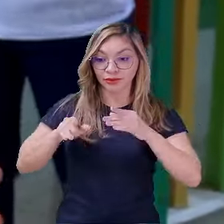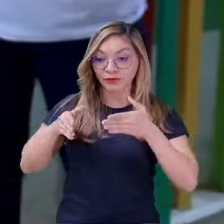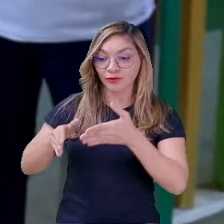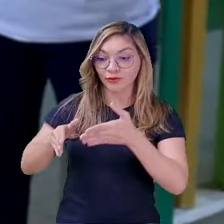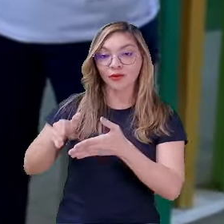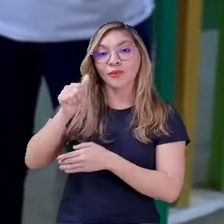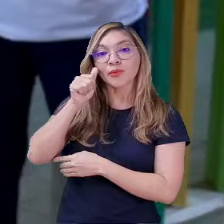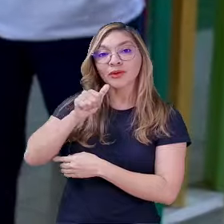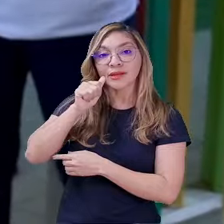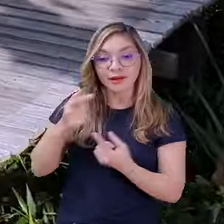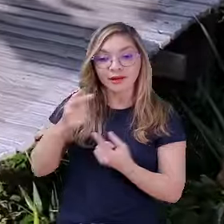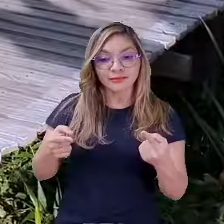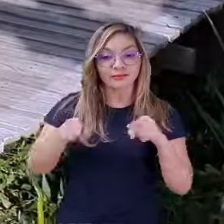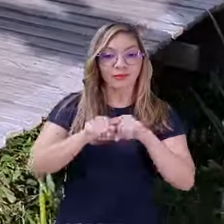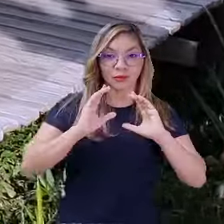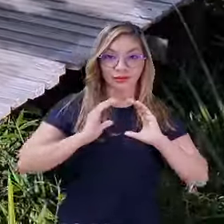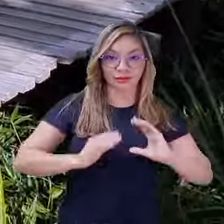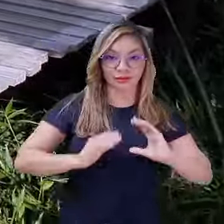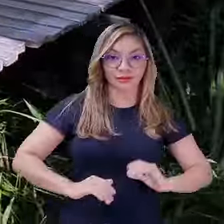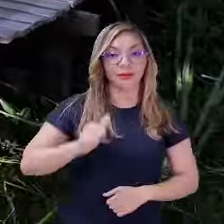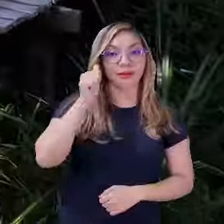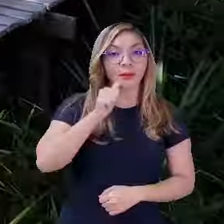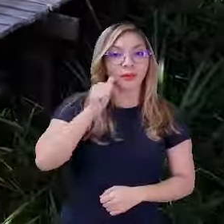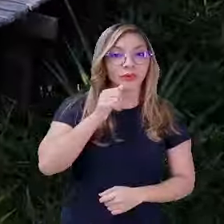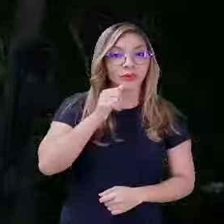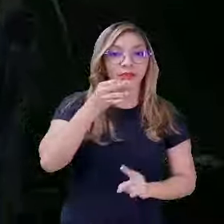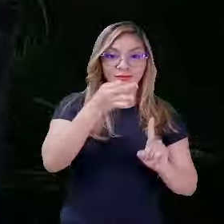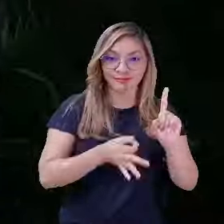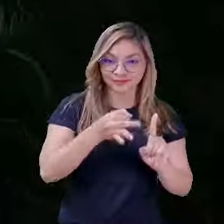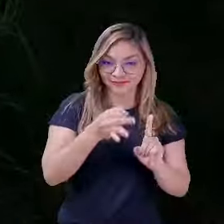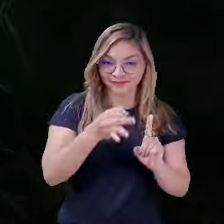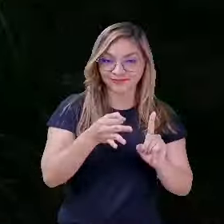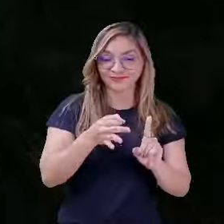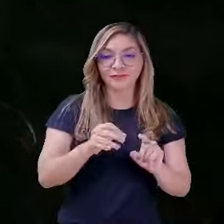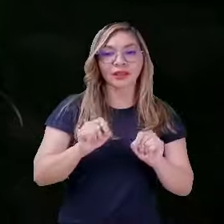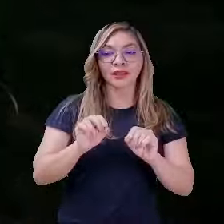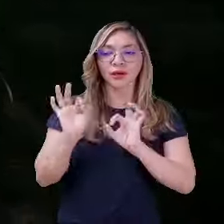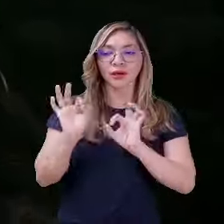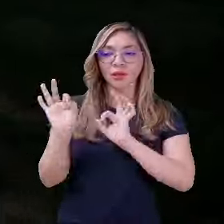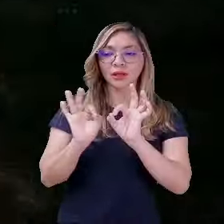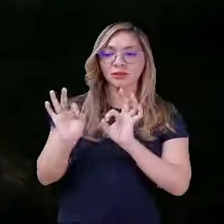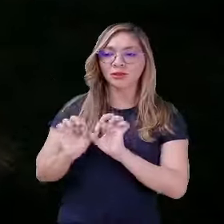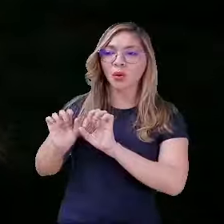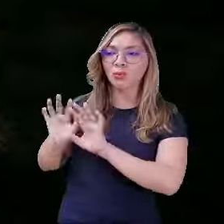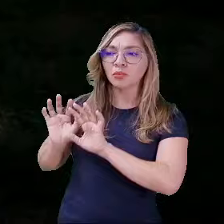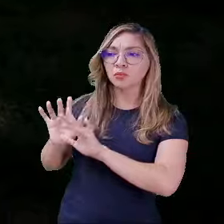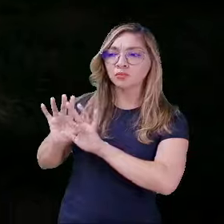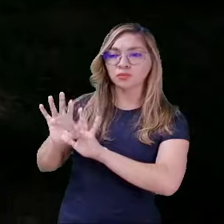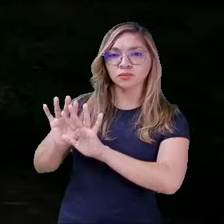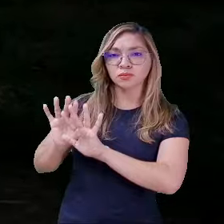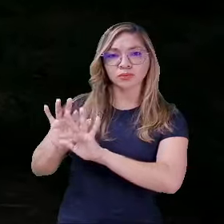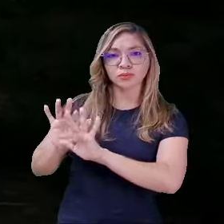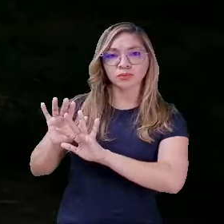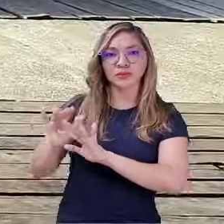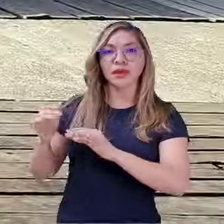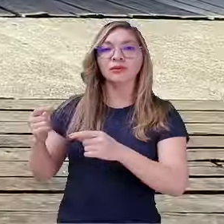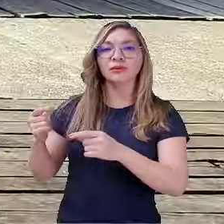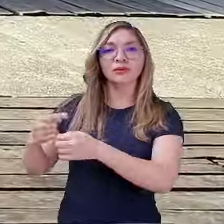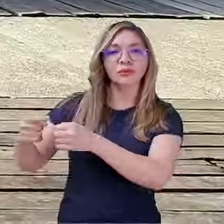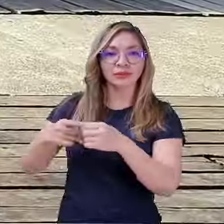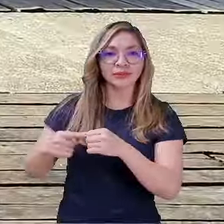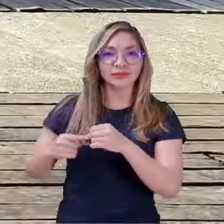a Coordenação da Mulher do Tribunal de Justiça do Estado do Amapá, realizou uma marcha na Vila do Jaranduba como parte da programação